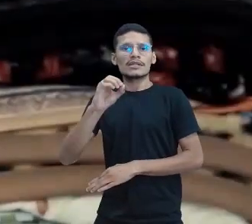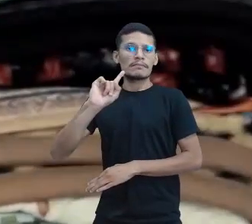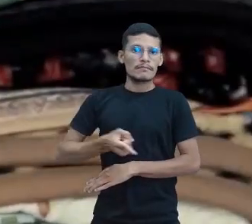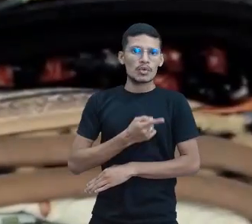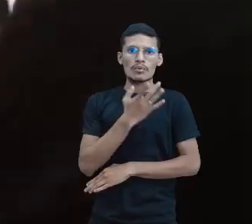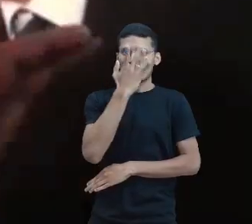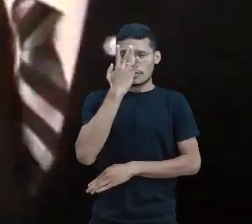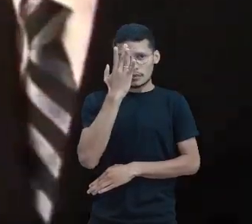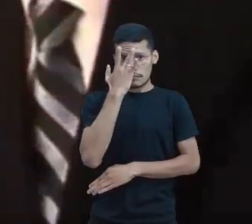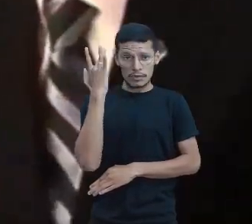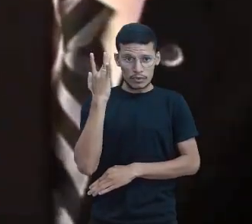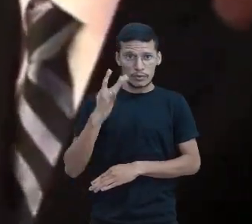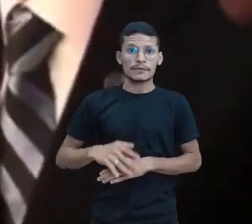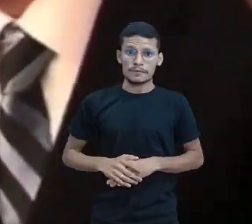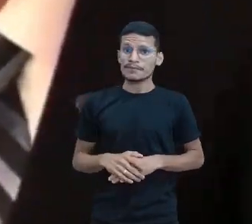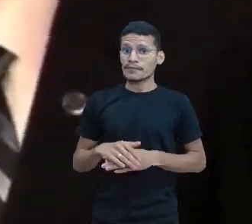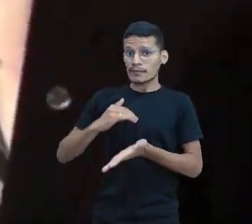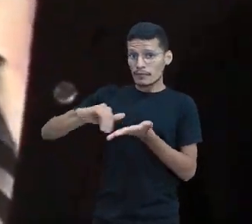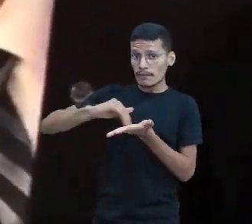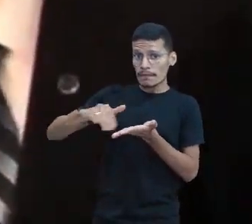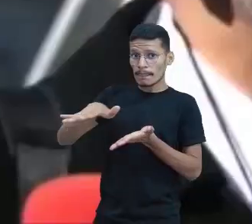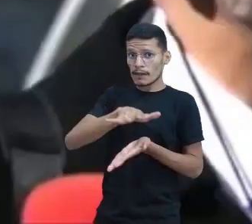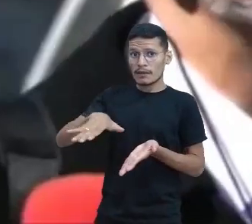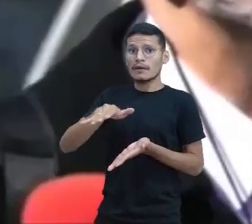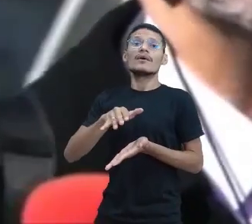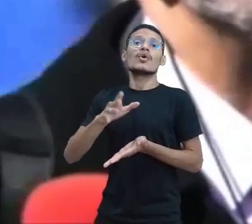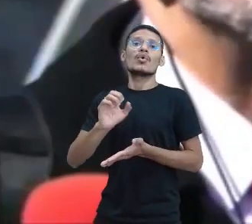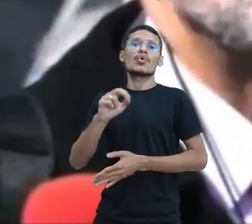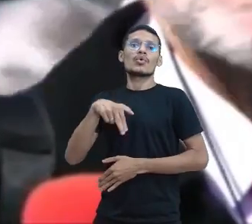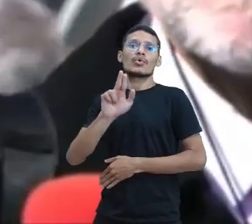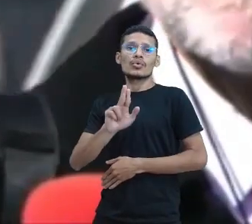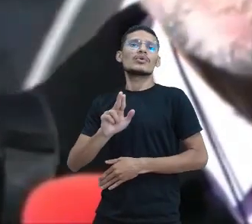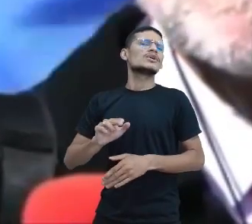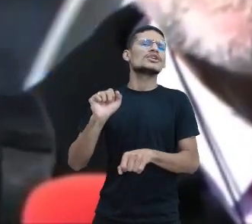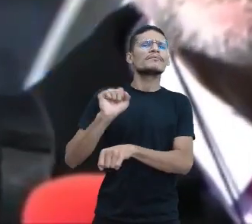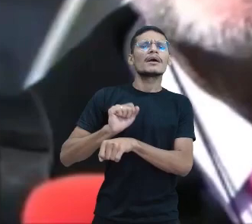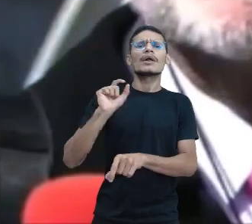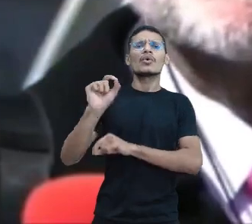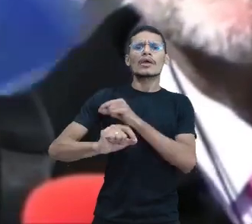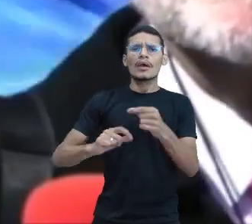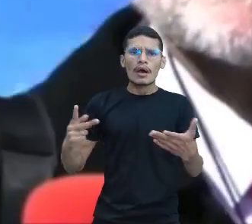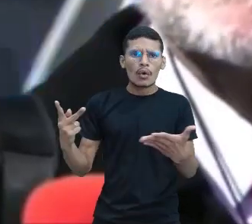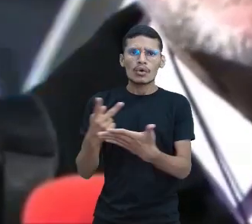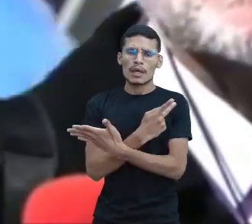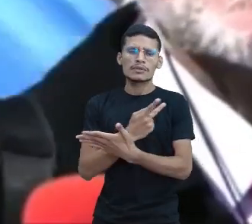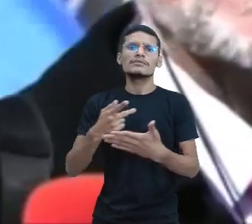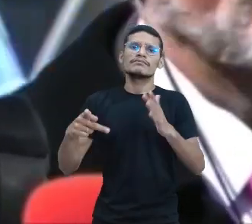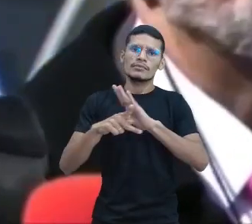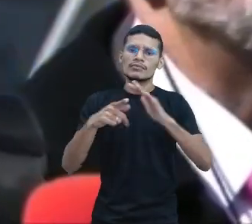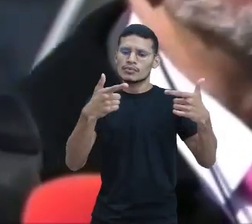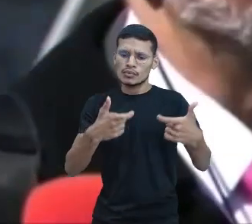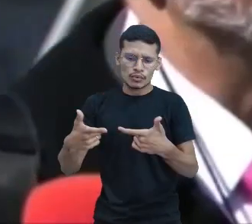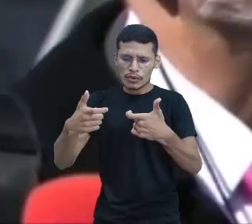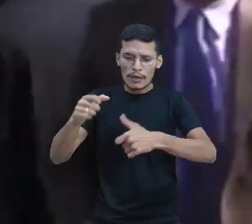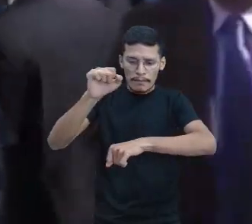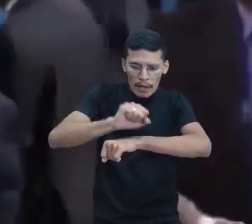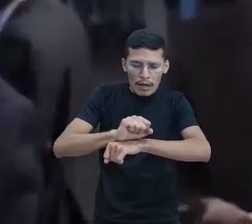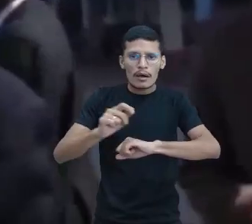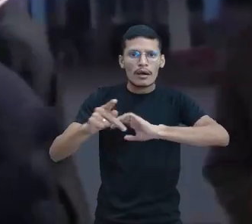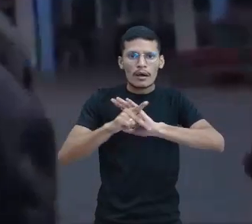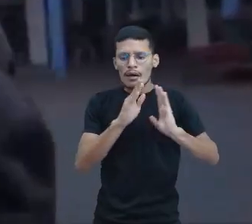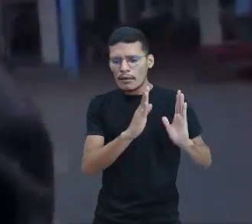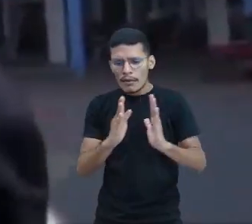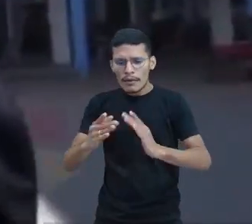pessoas. O secretário-geral da ONU, Ban Ki-moon, disse esperar que o mais recente cessar-fogo se transforme num processo político